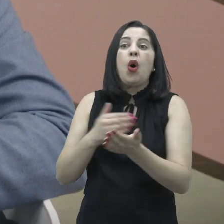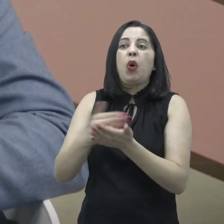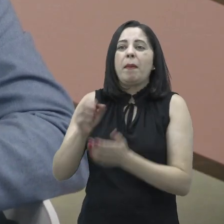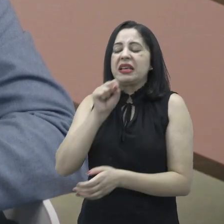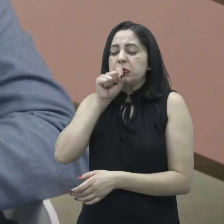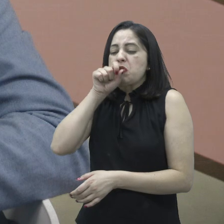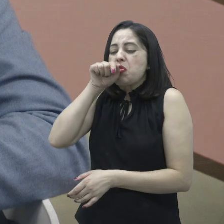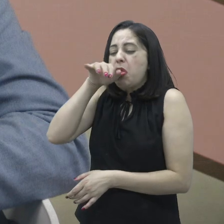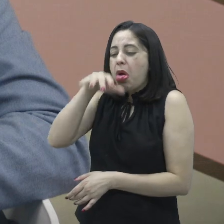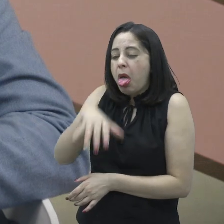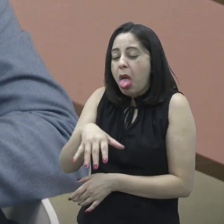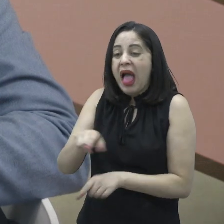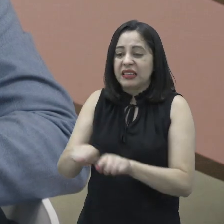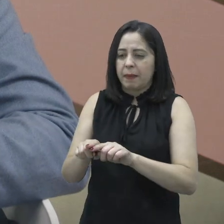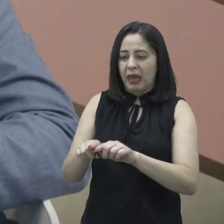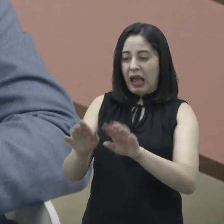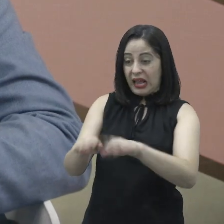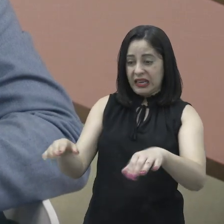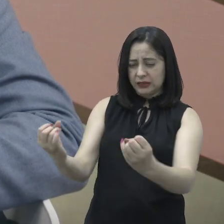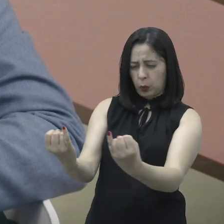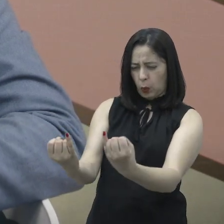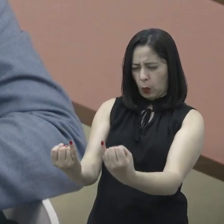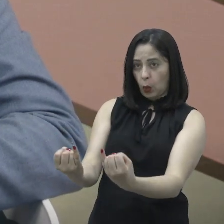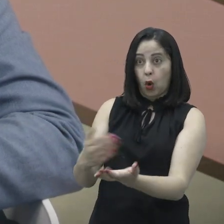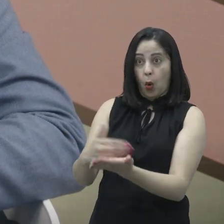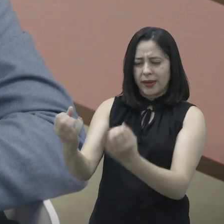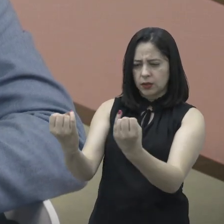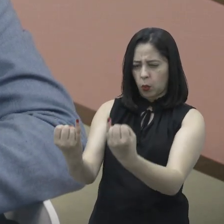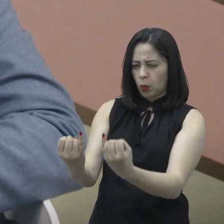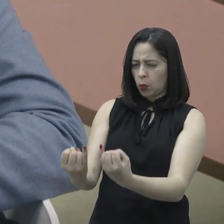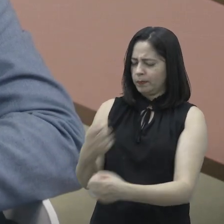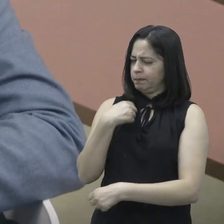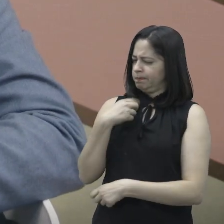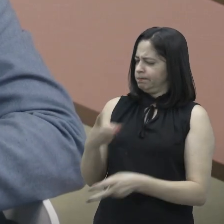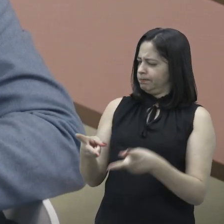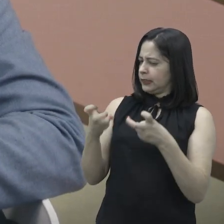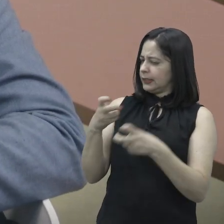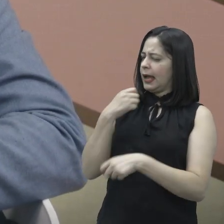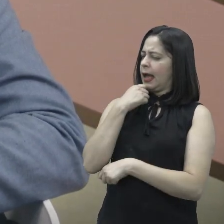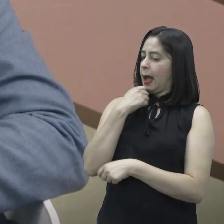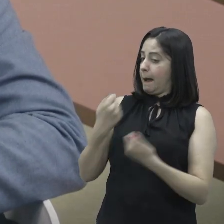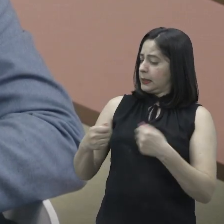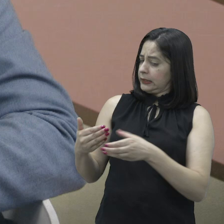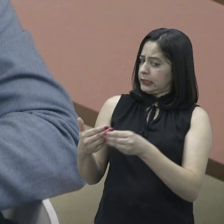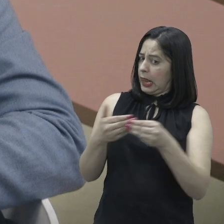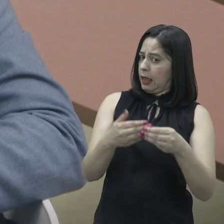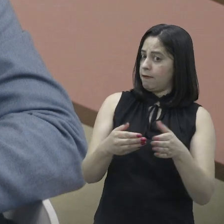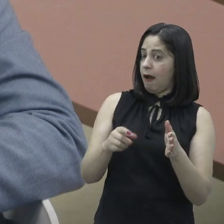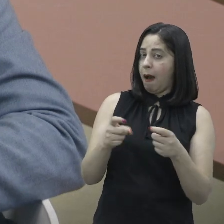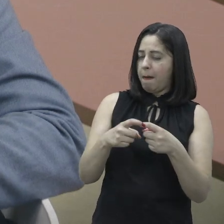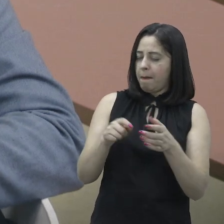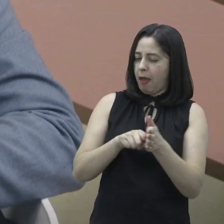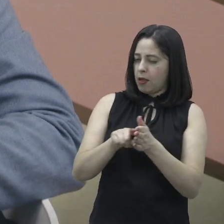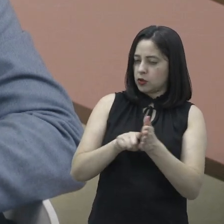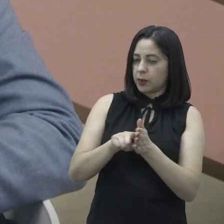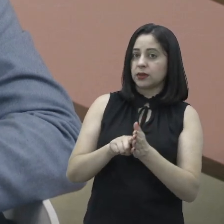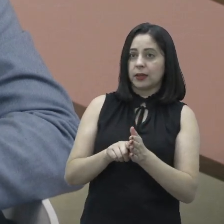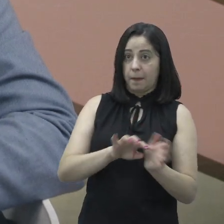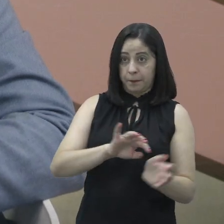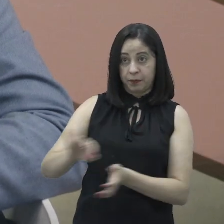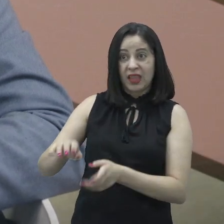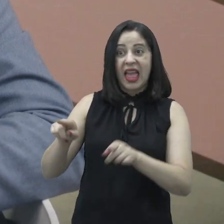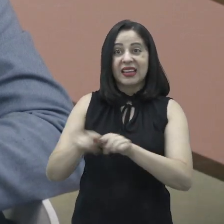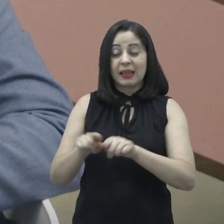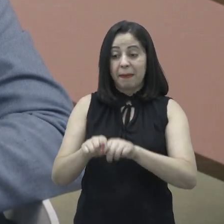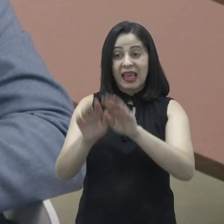vomitar, começa a perder peso, então é sinal de que tem alguma coisa errada e que precisa de uma investigação. É muito comum também ter as crianças que